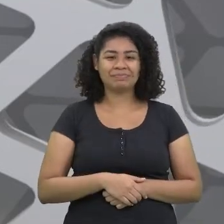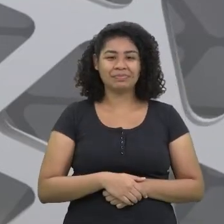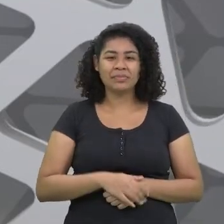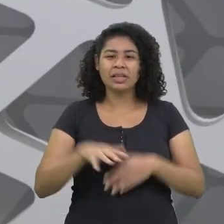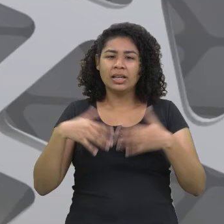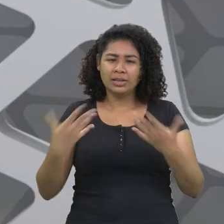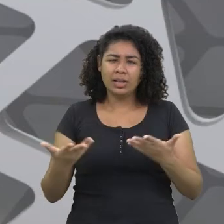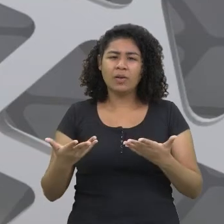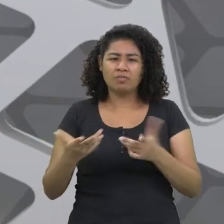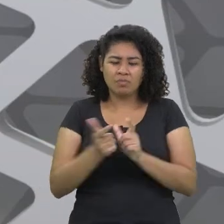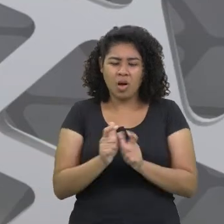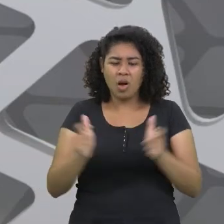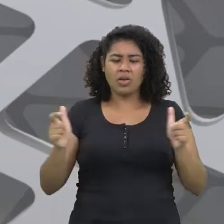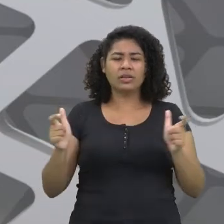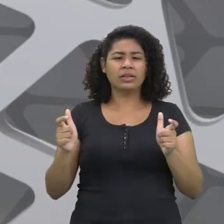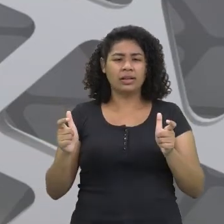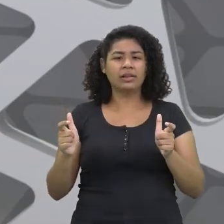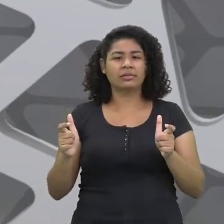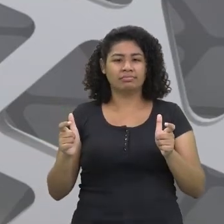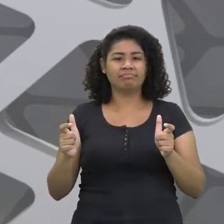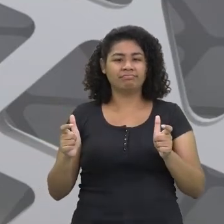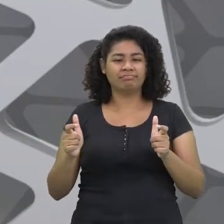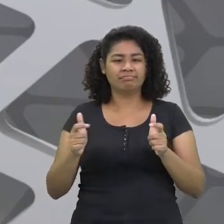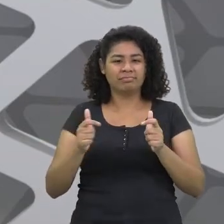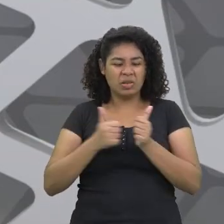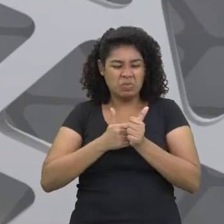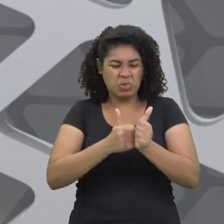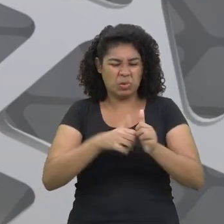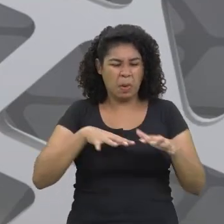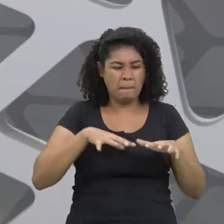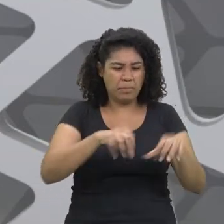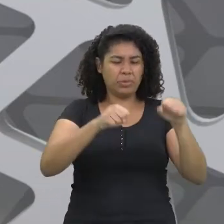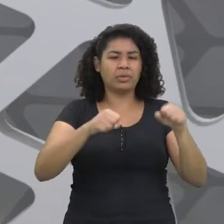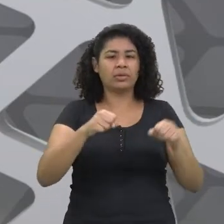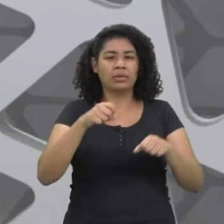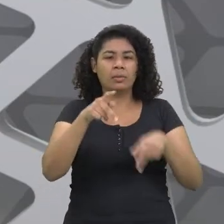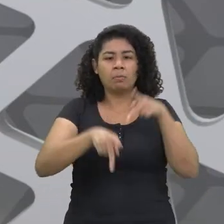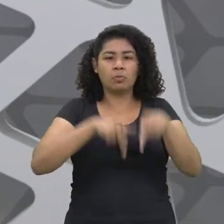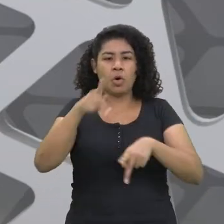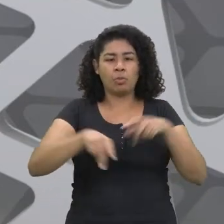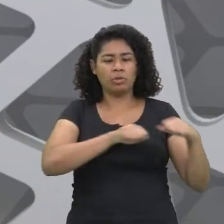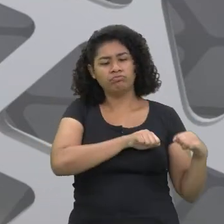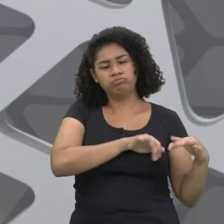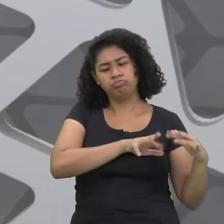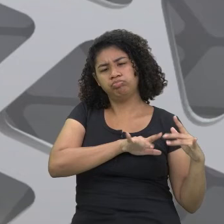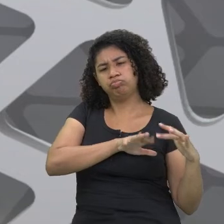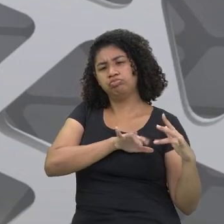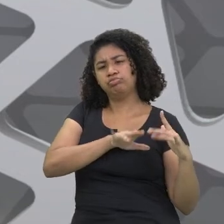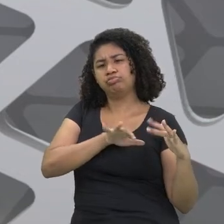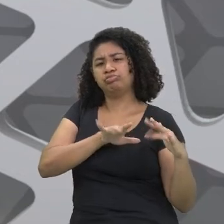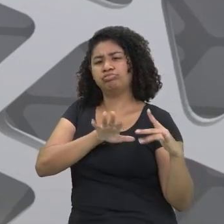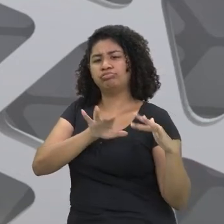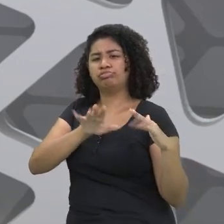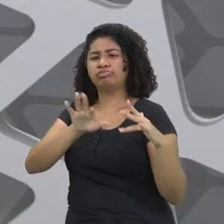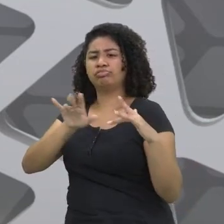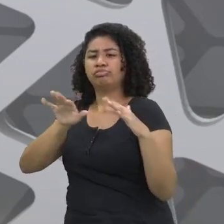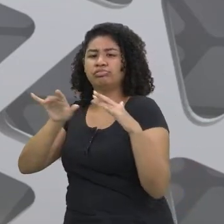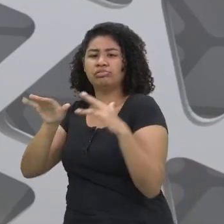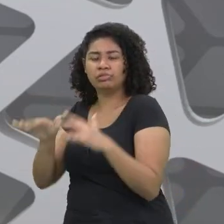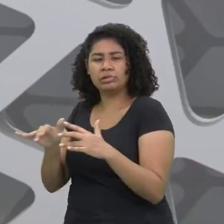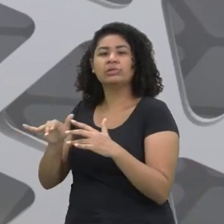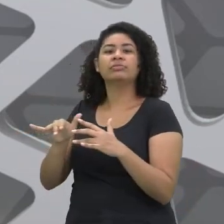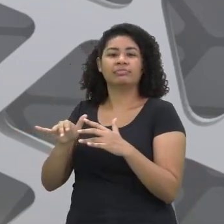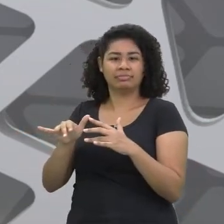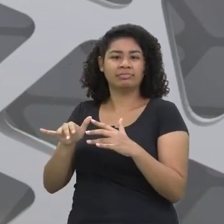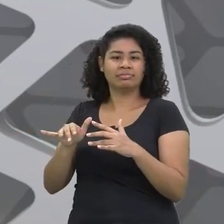parte dessa perseguição religiosa vai resultar num êxodo, né, dessas demais denominações que não se encaixam naquele momento dentro